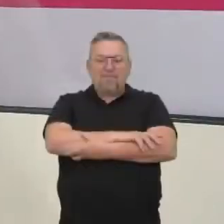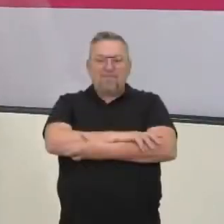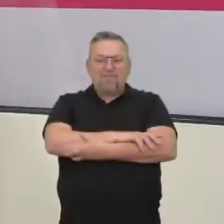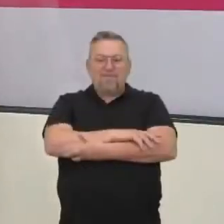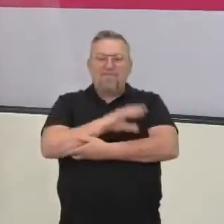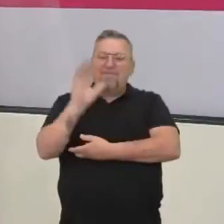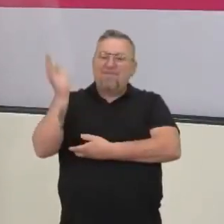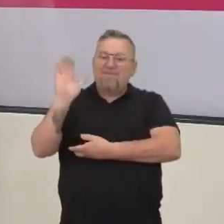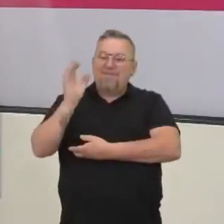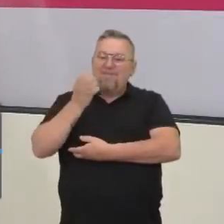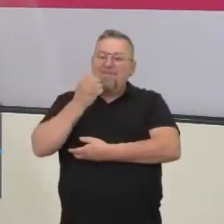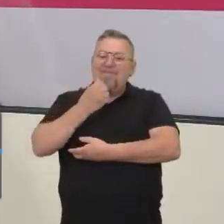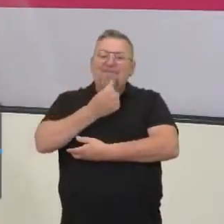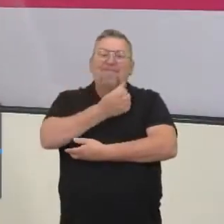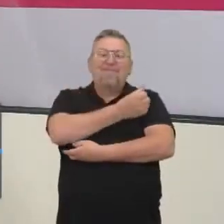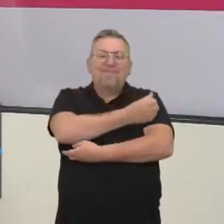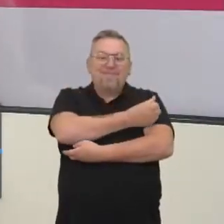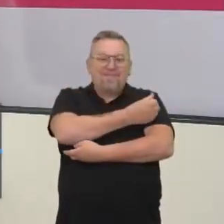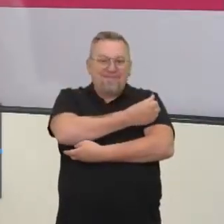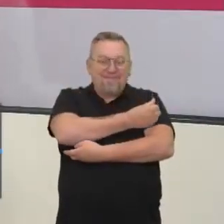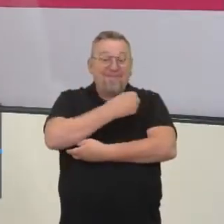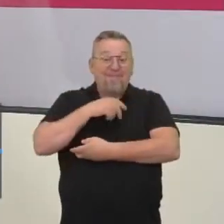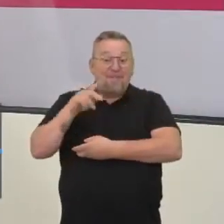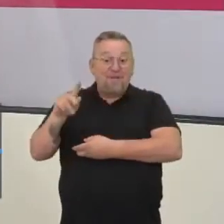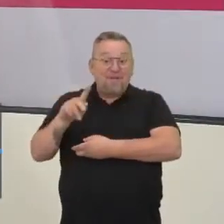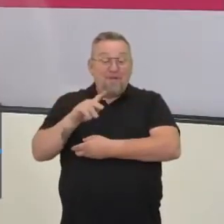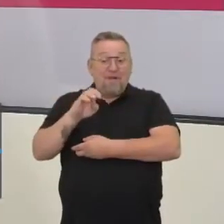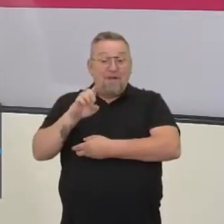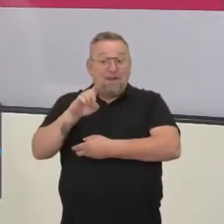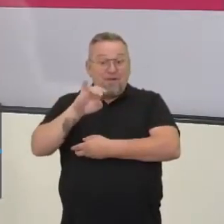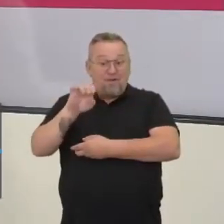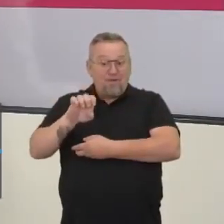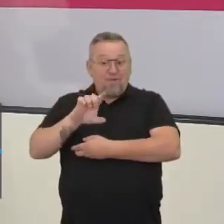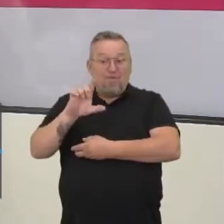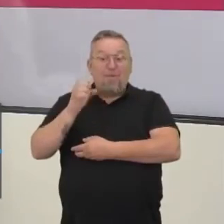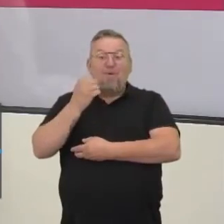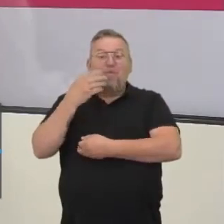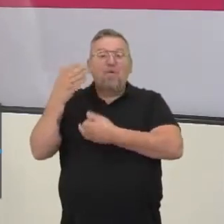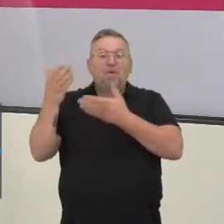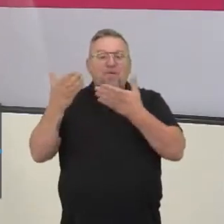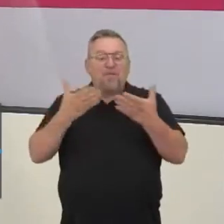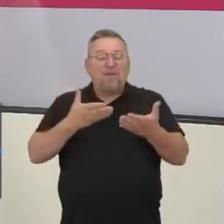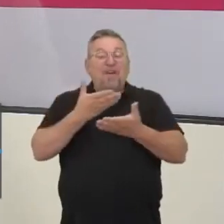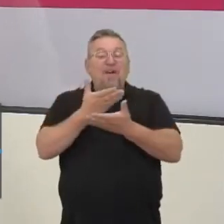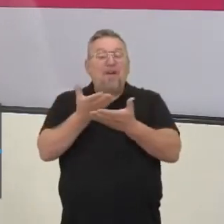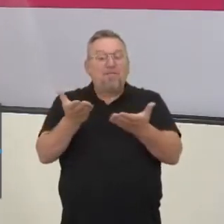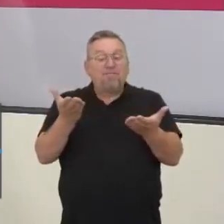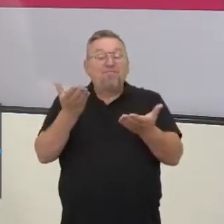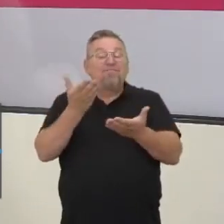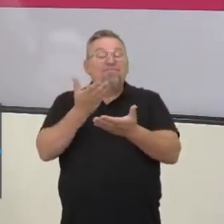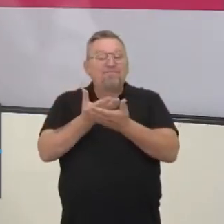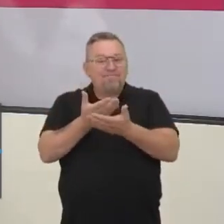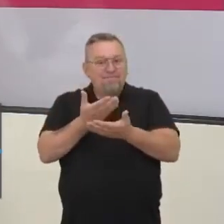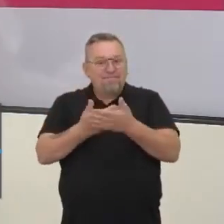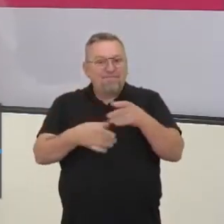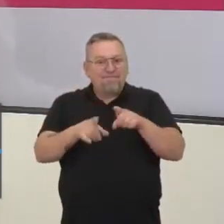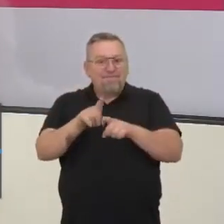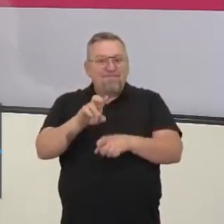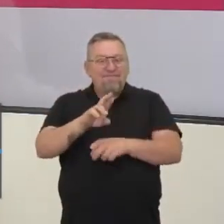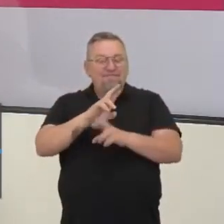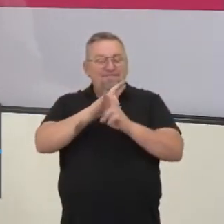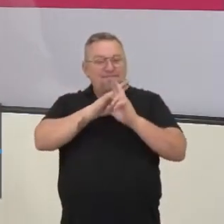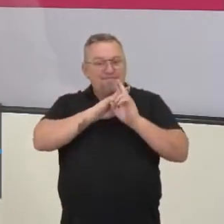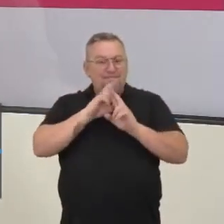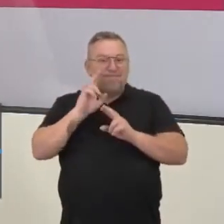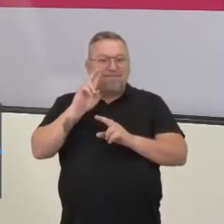Olá, tudo bem, sexto ano? Eu sou o professor Edjoel. Quero dar as boas-vindas a você, estudante, aos responsáveis que